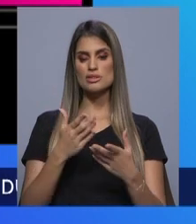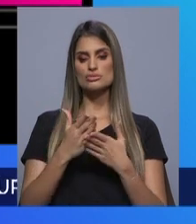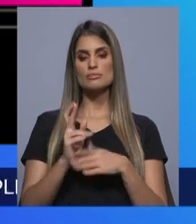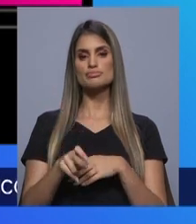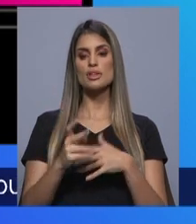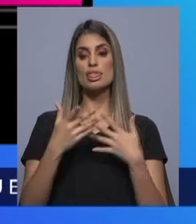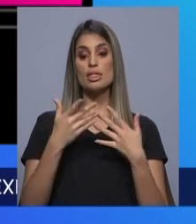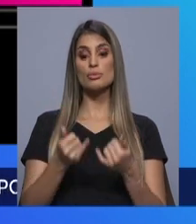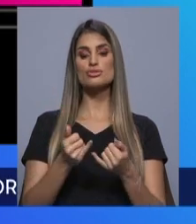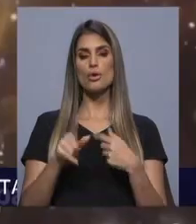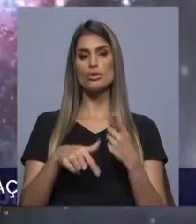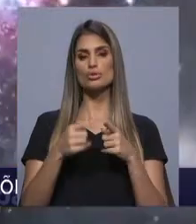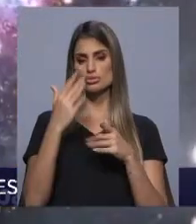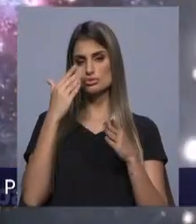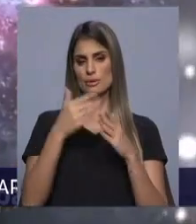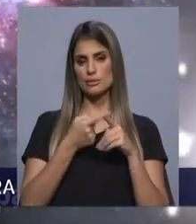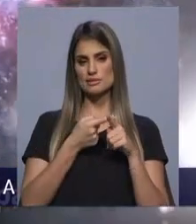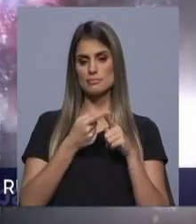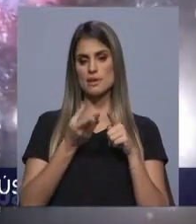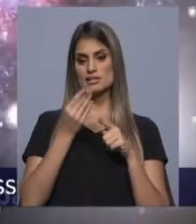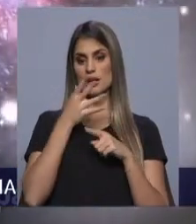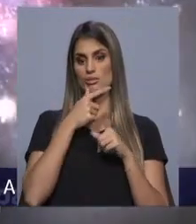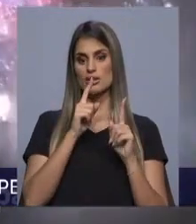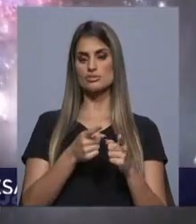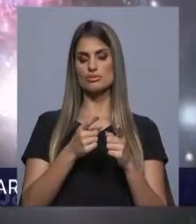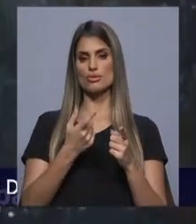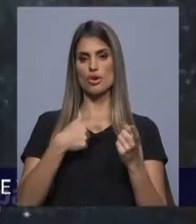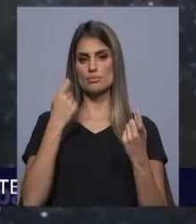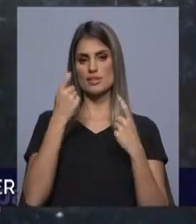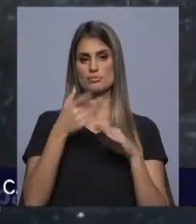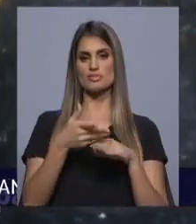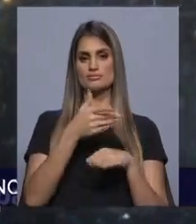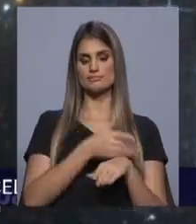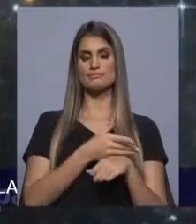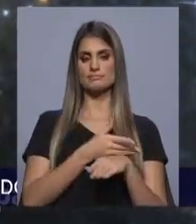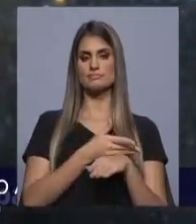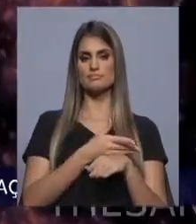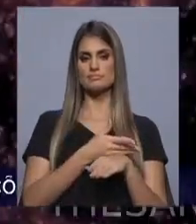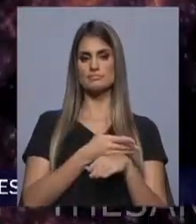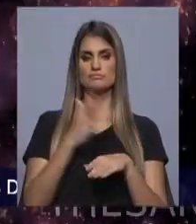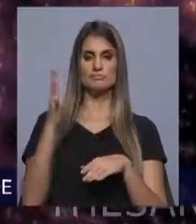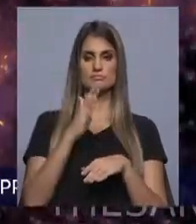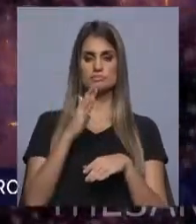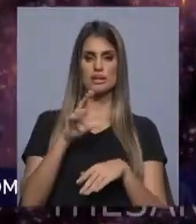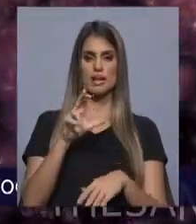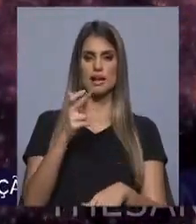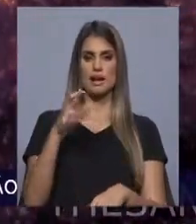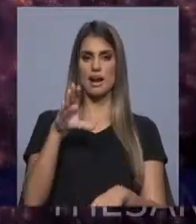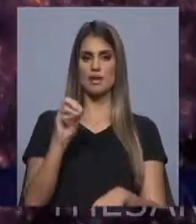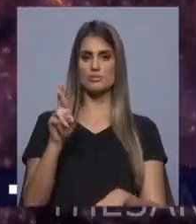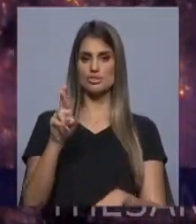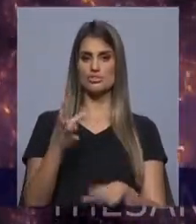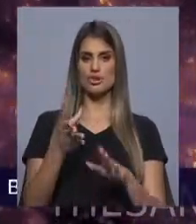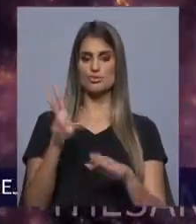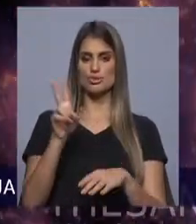depois. Outro resultado interessante, era mais quente no início do que aquilo que nós pensávamos, com muita radiação de raio-x. Raio-x é a segunda energia mais poderosa